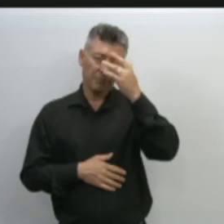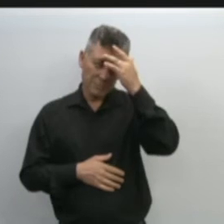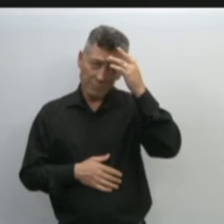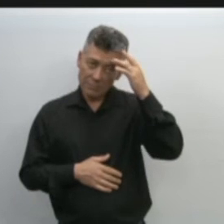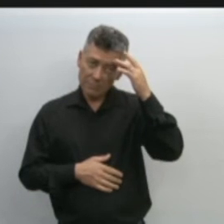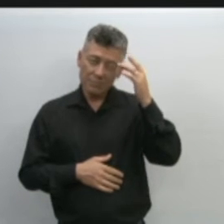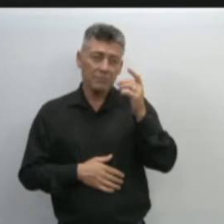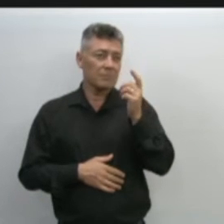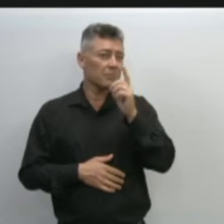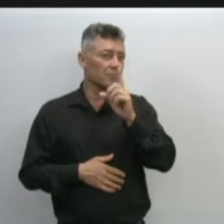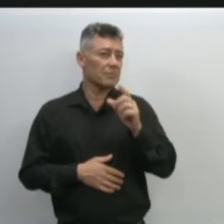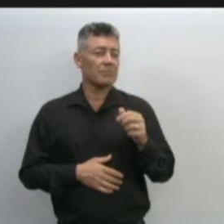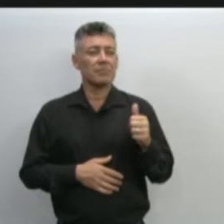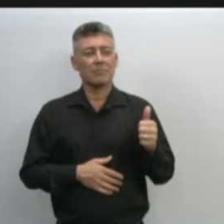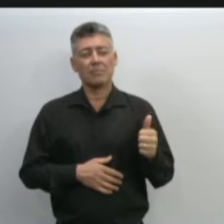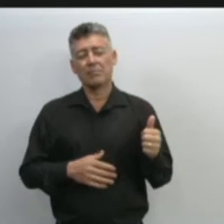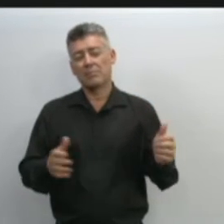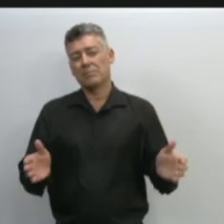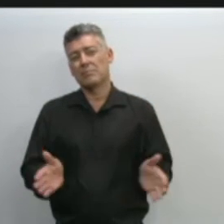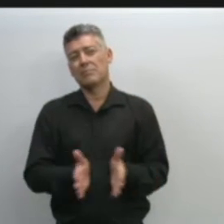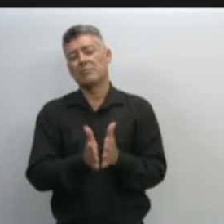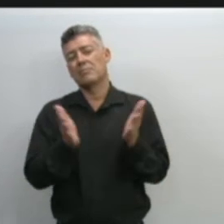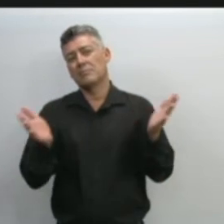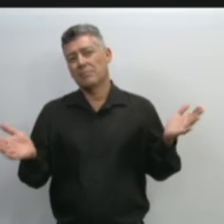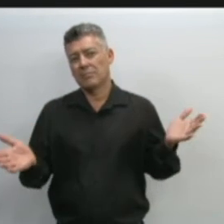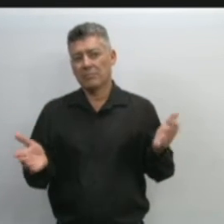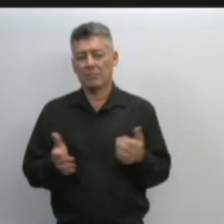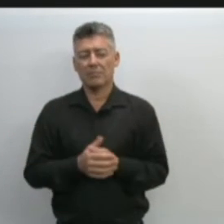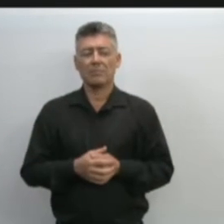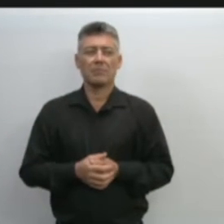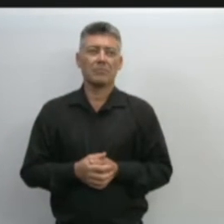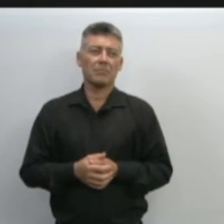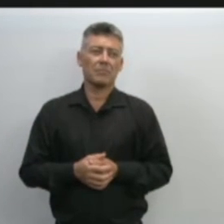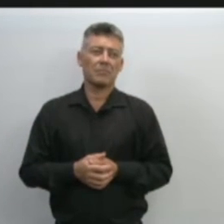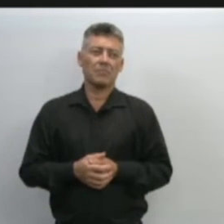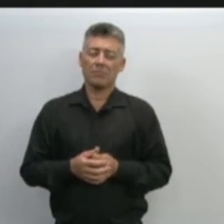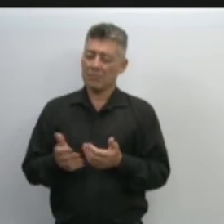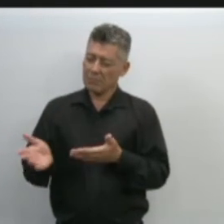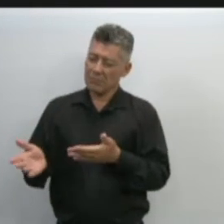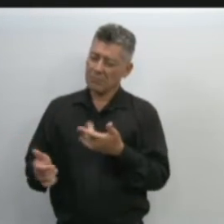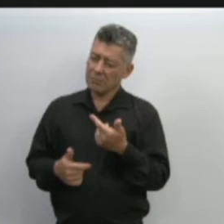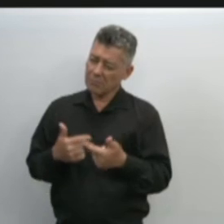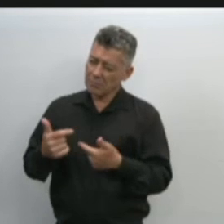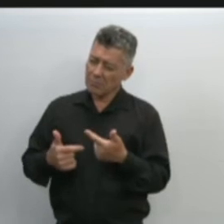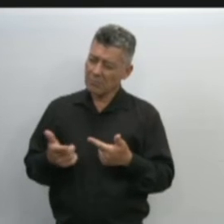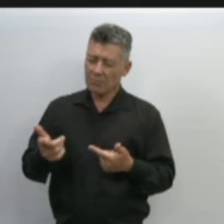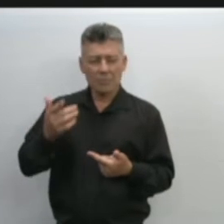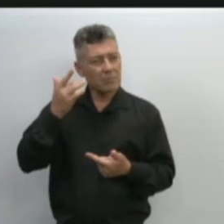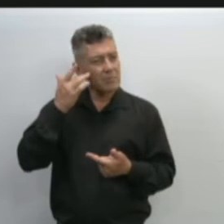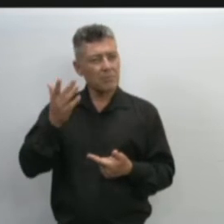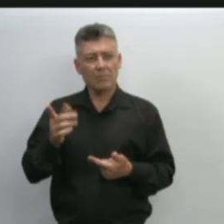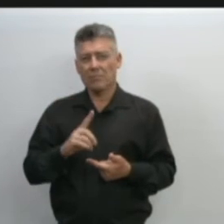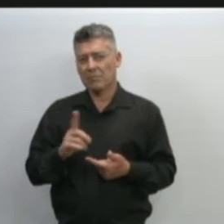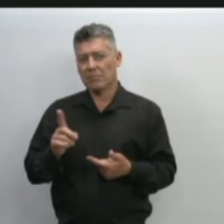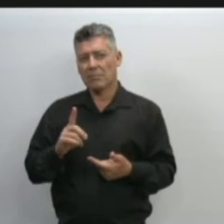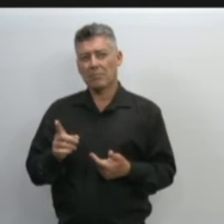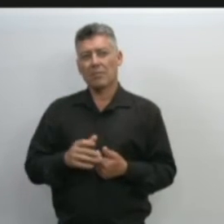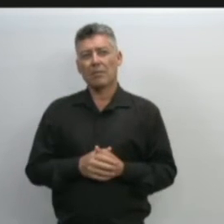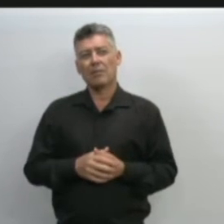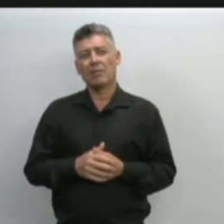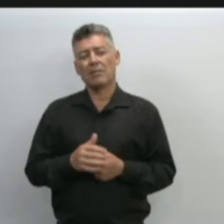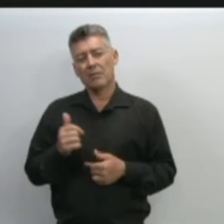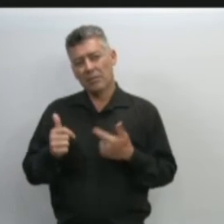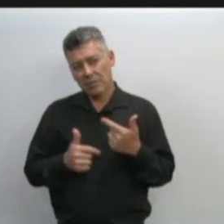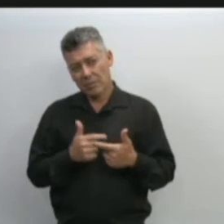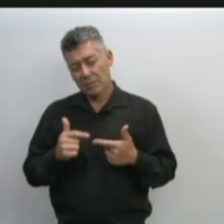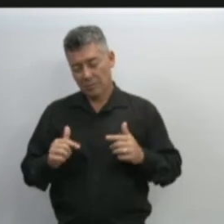uma função, né, extraordinária, né, diante de um trabalho que não é fácil, né, que já tem seu